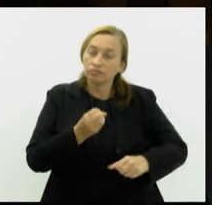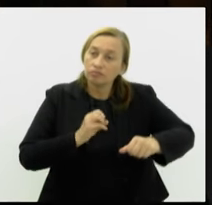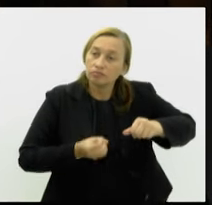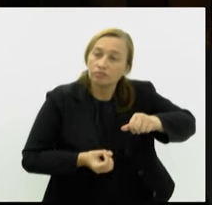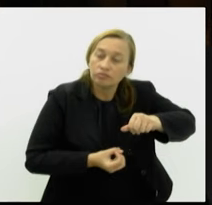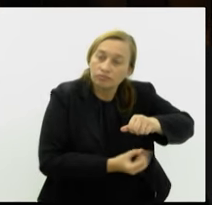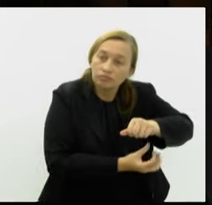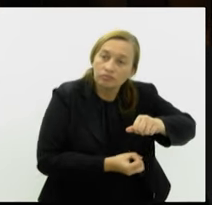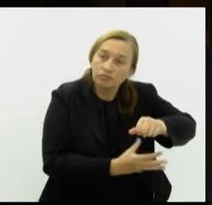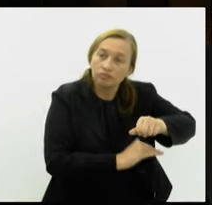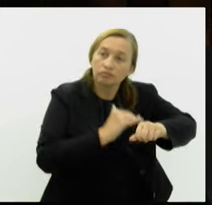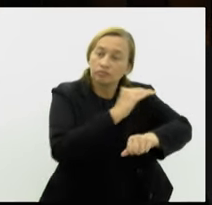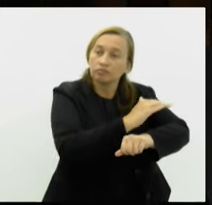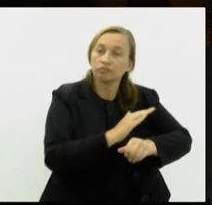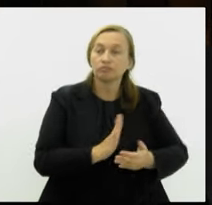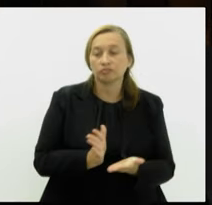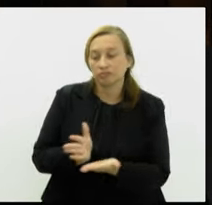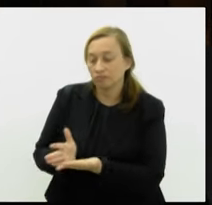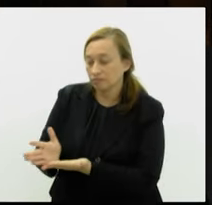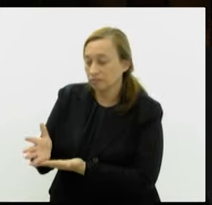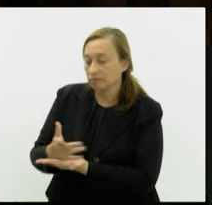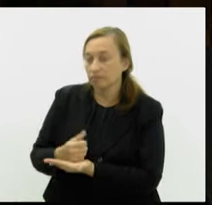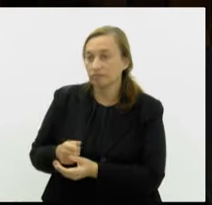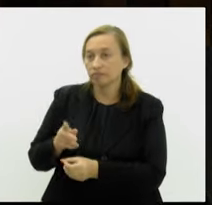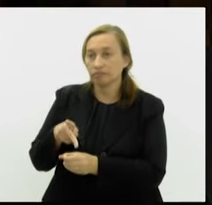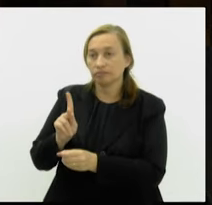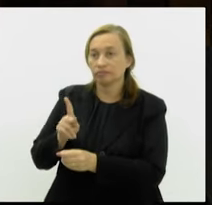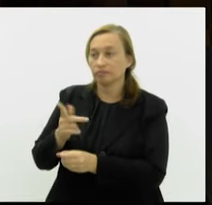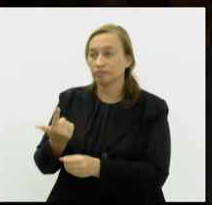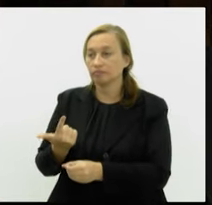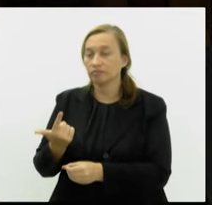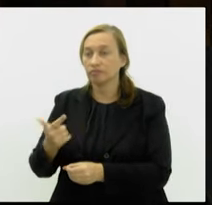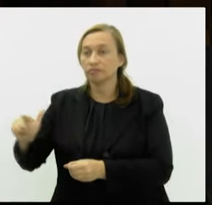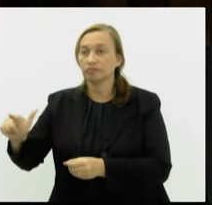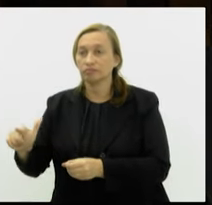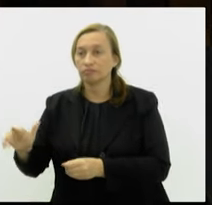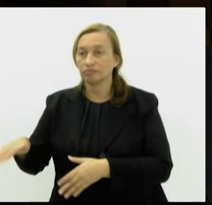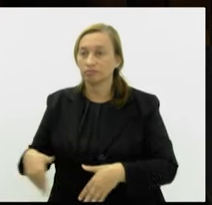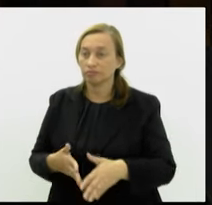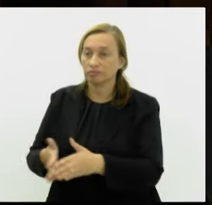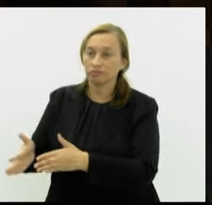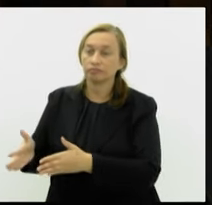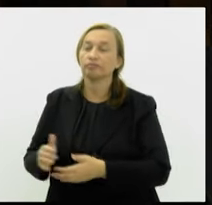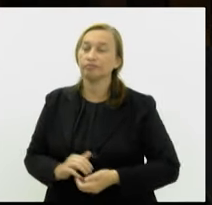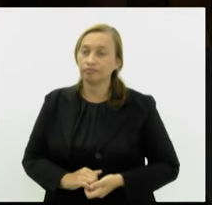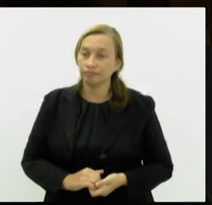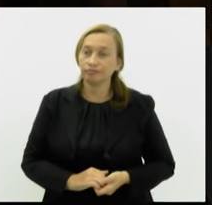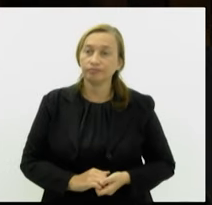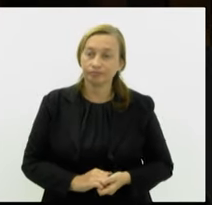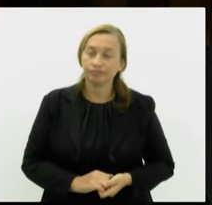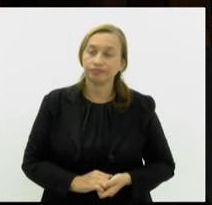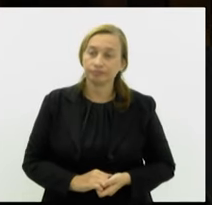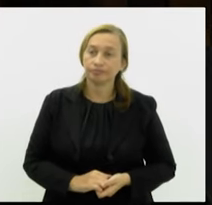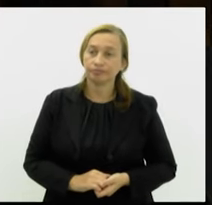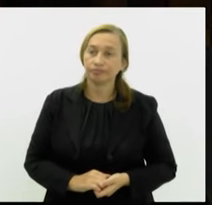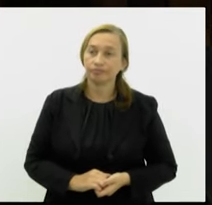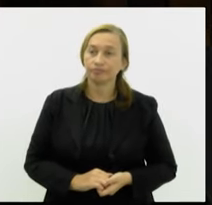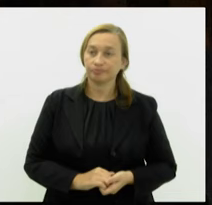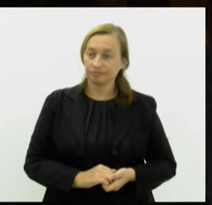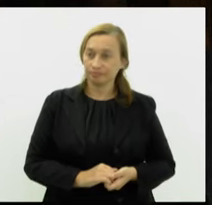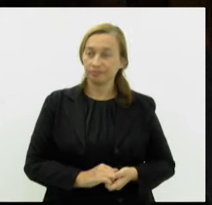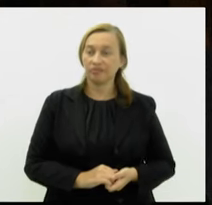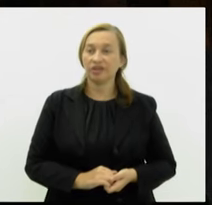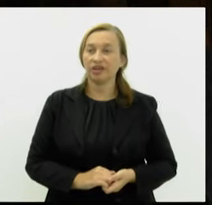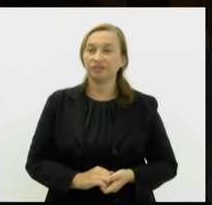arrecadação dos royalties para as outras finalidades, especialmente para o Rio Previdência, não teriam mais possibilidade de